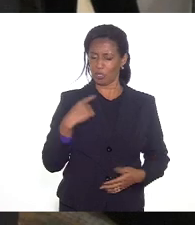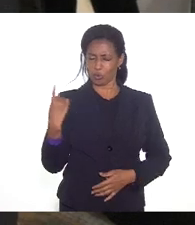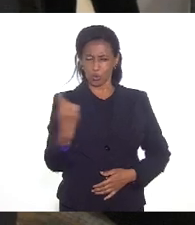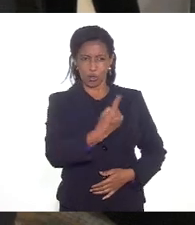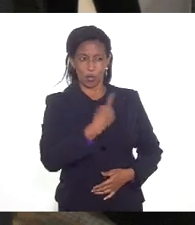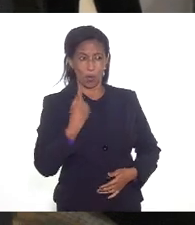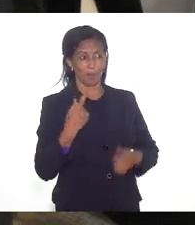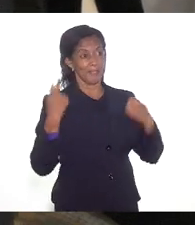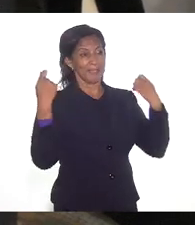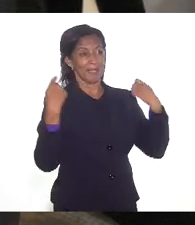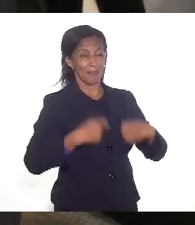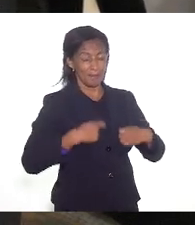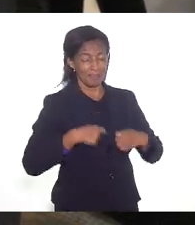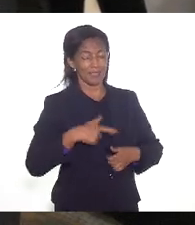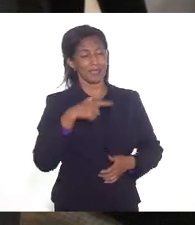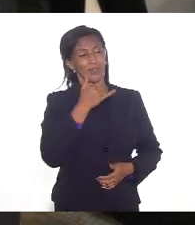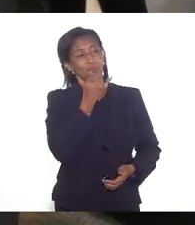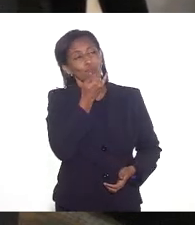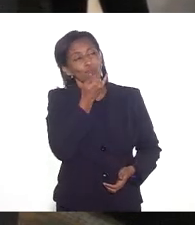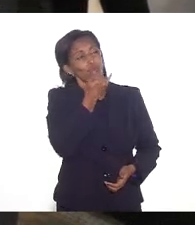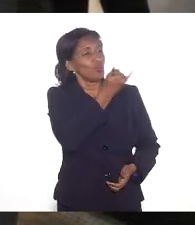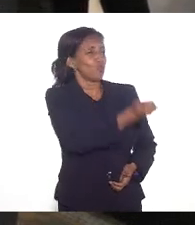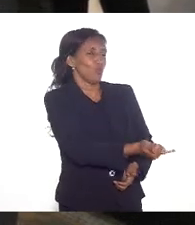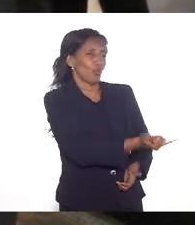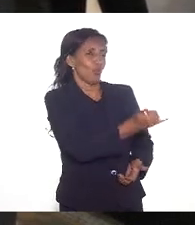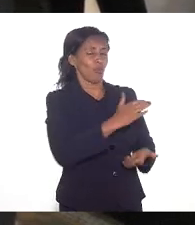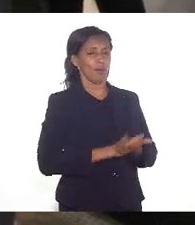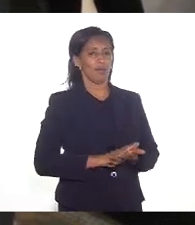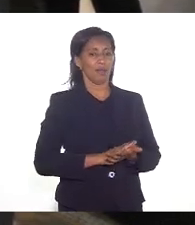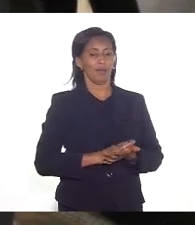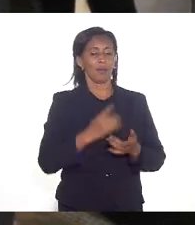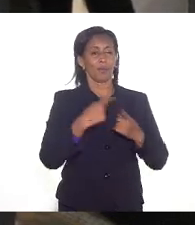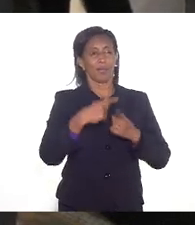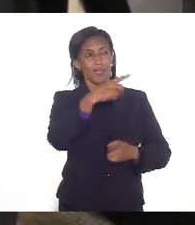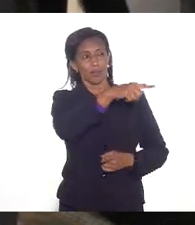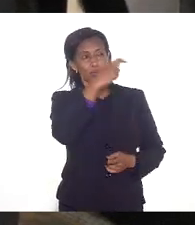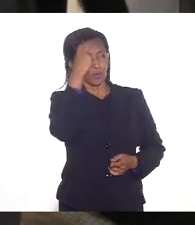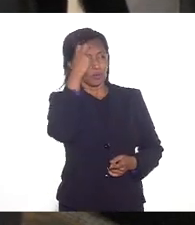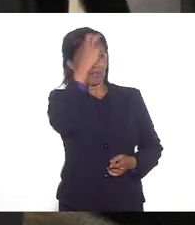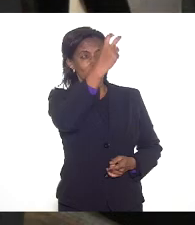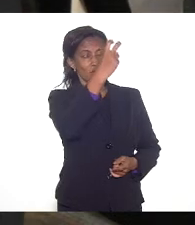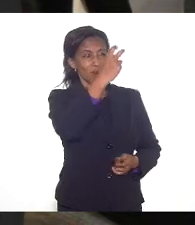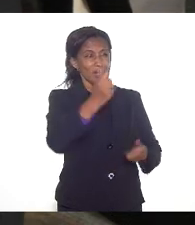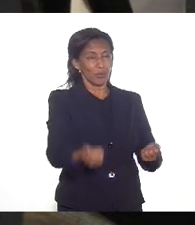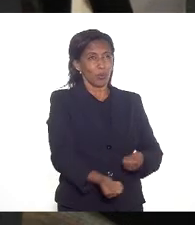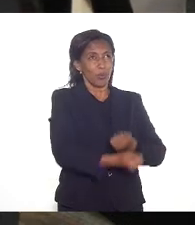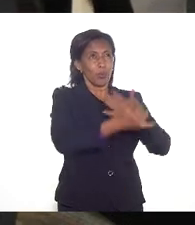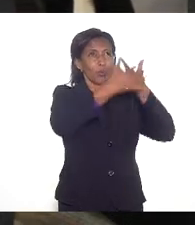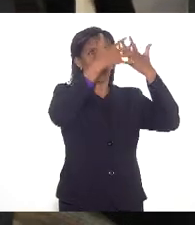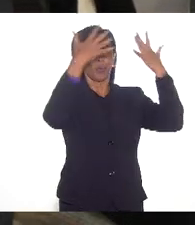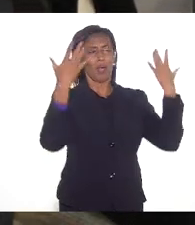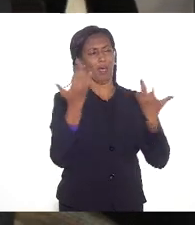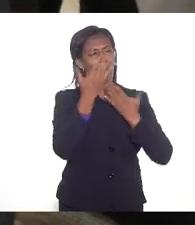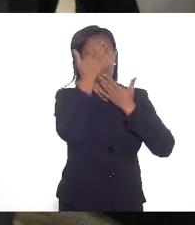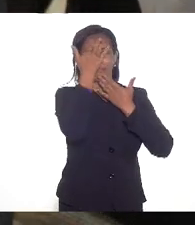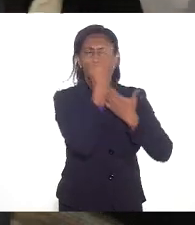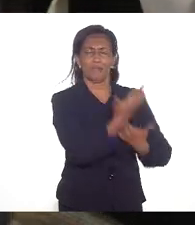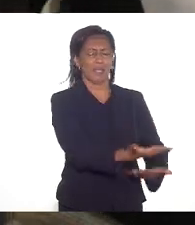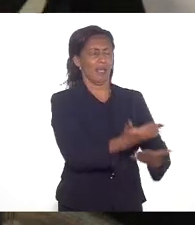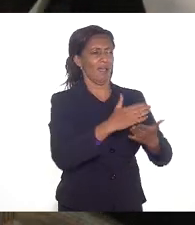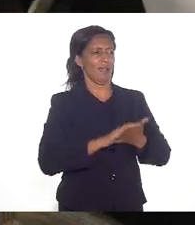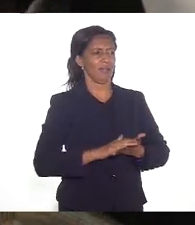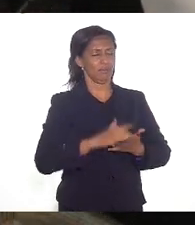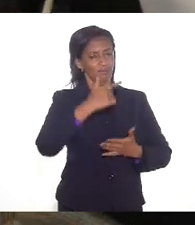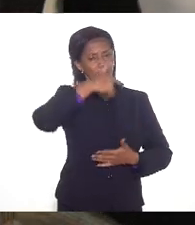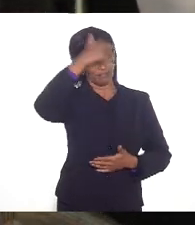nós Aquele devemos muitas vezes pedido de desculpa que a sua sabedoria só nos ilumina Obrigado Deputado Luiz Paulo